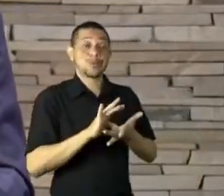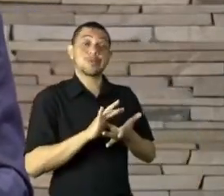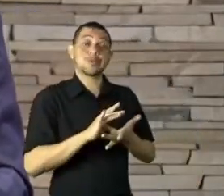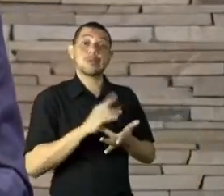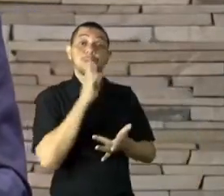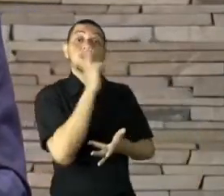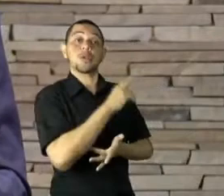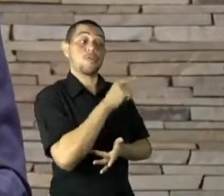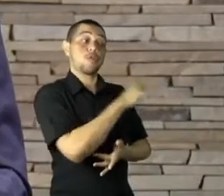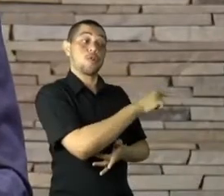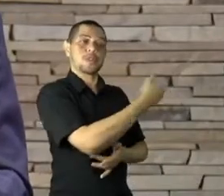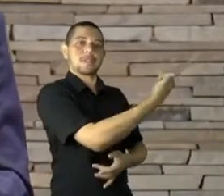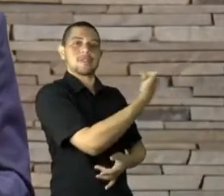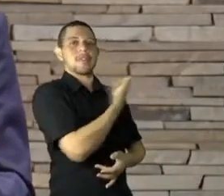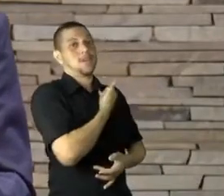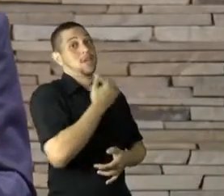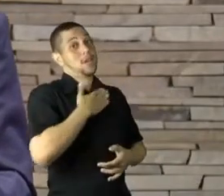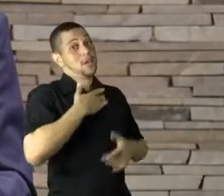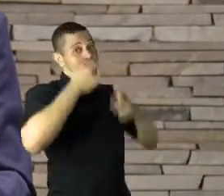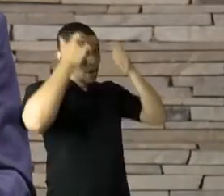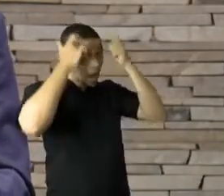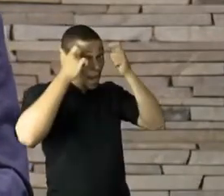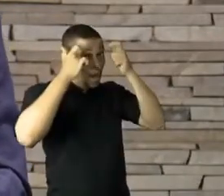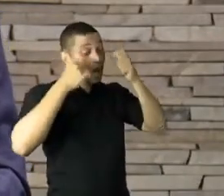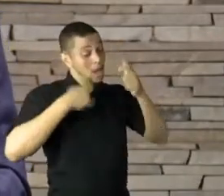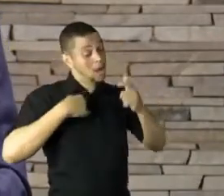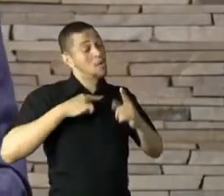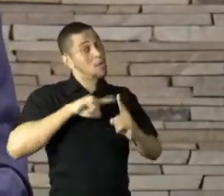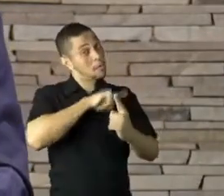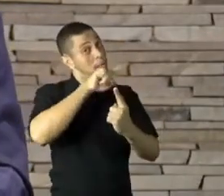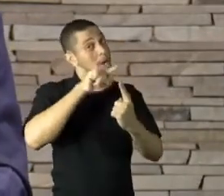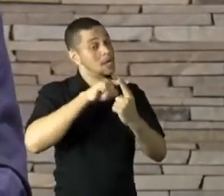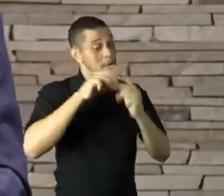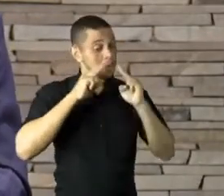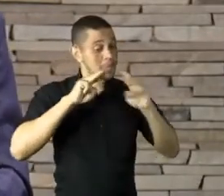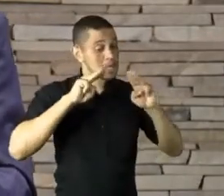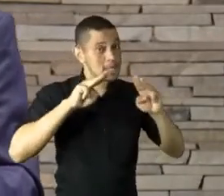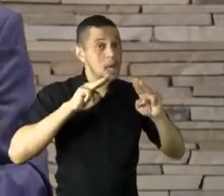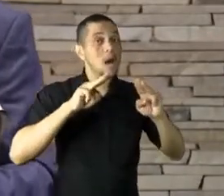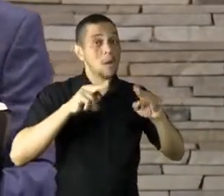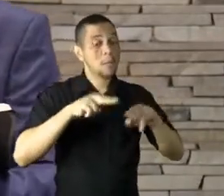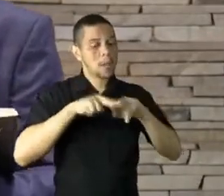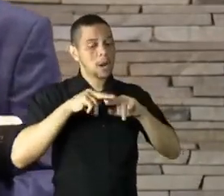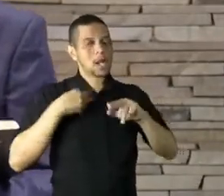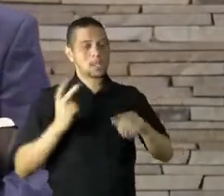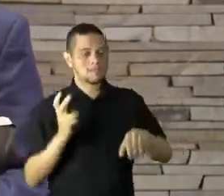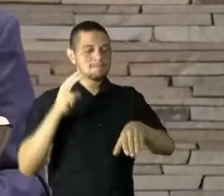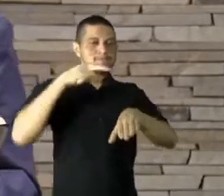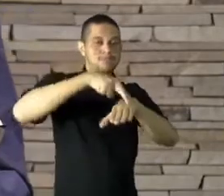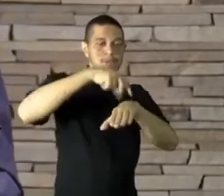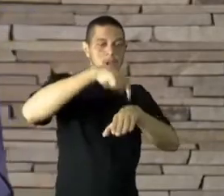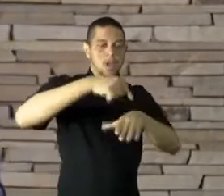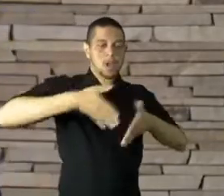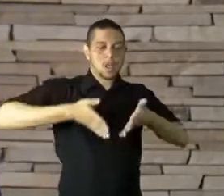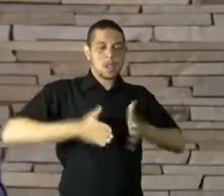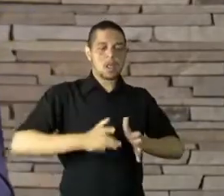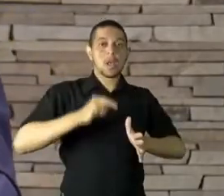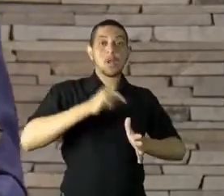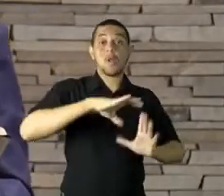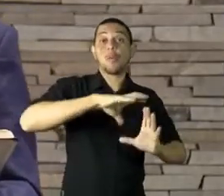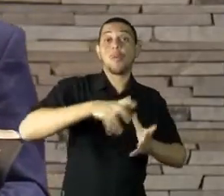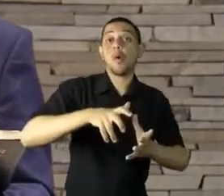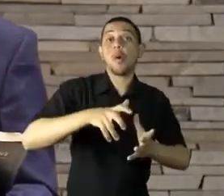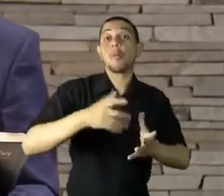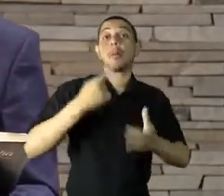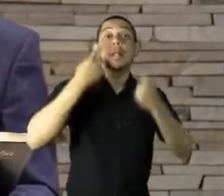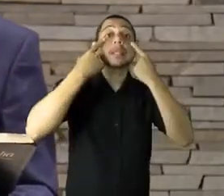dizes que sou rei eu para isso nasci E para isso vim ao mundo a fim de dar testemunho da Verdade olha aqui